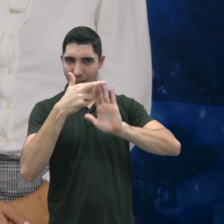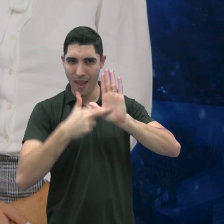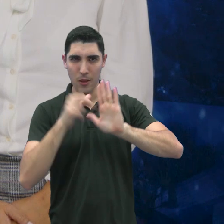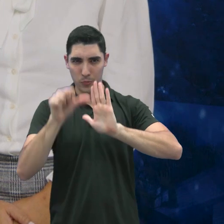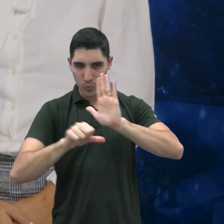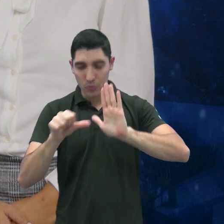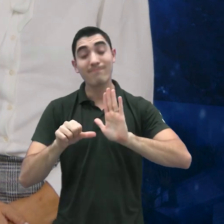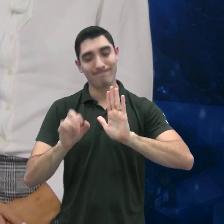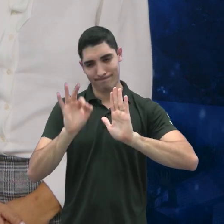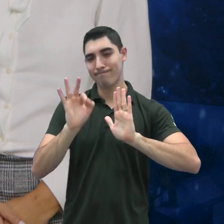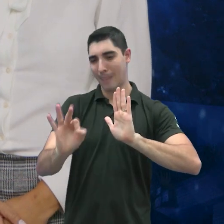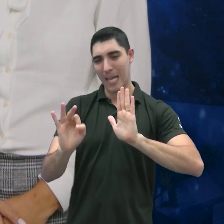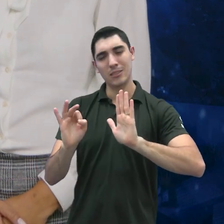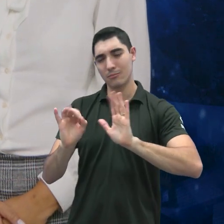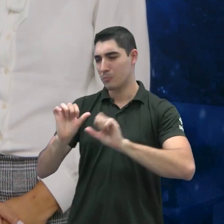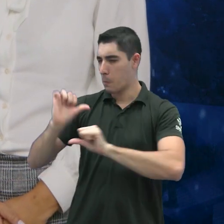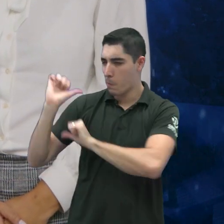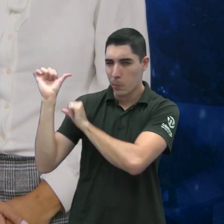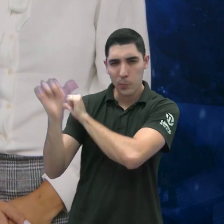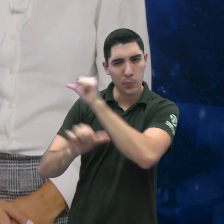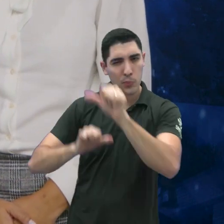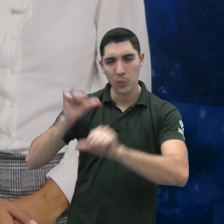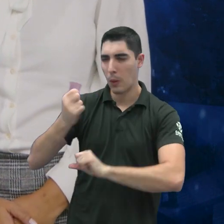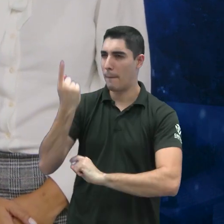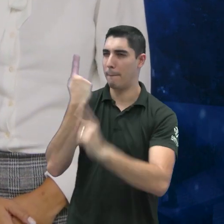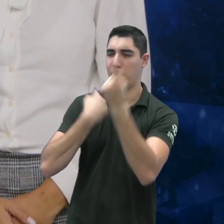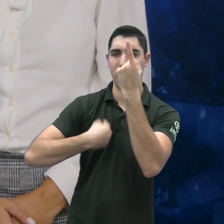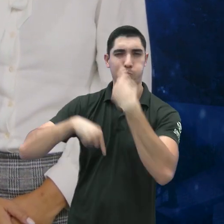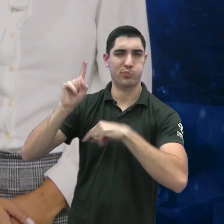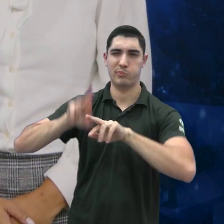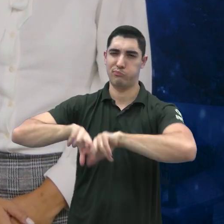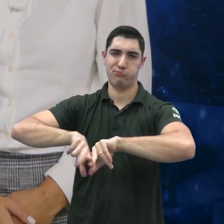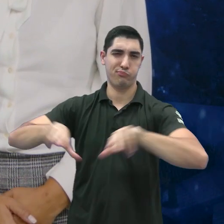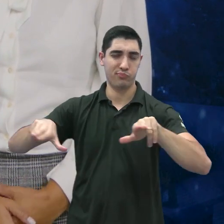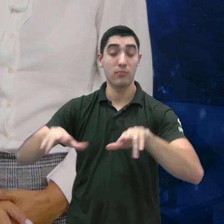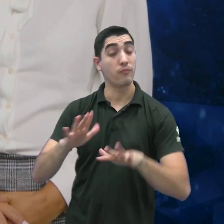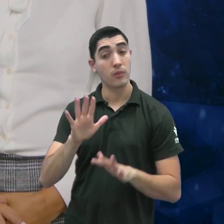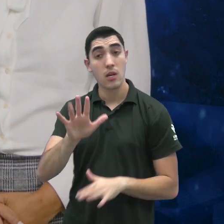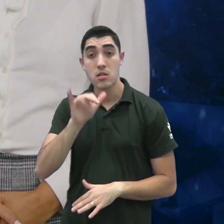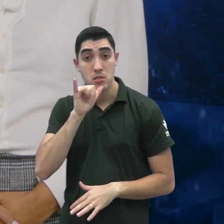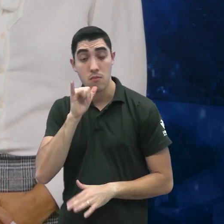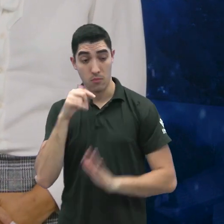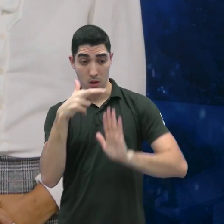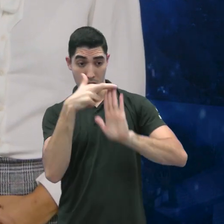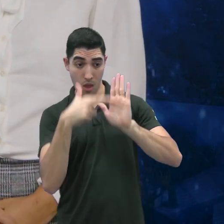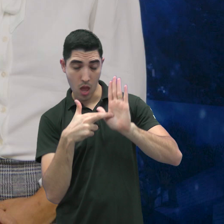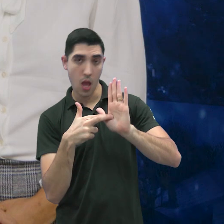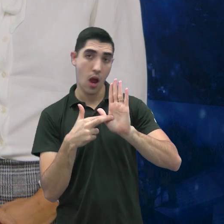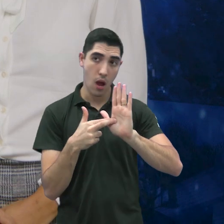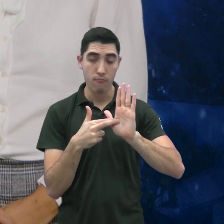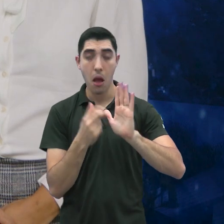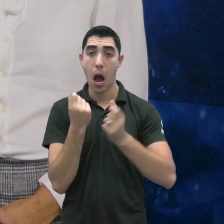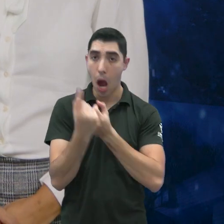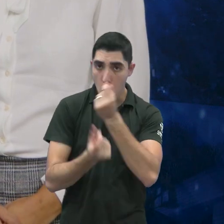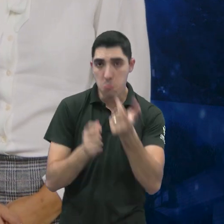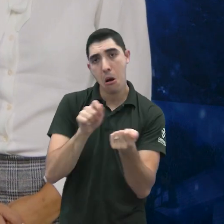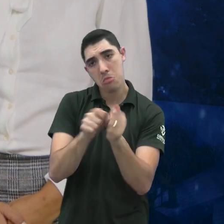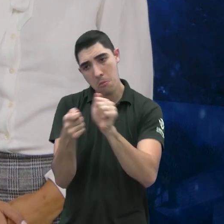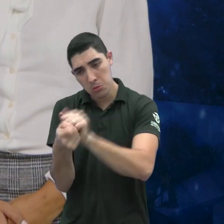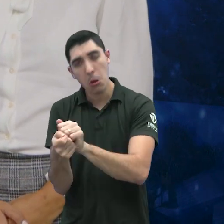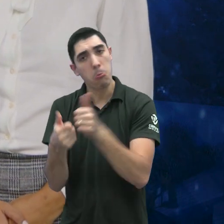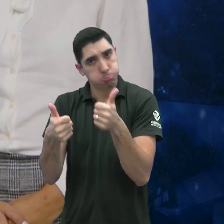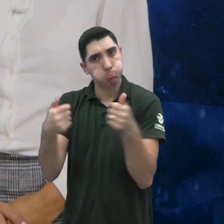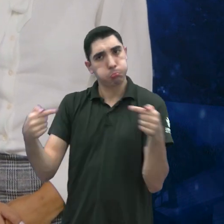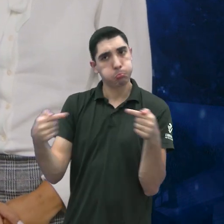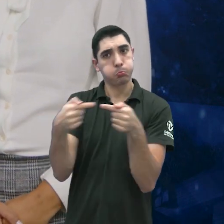vem passando por diversas transformações. E as regras foram flexibilizadas em alguns pontos